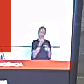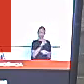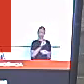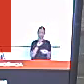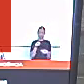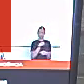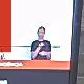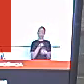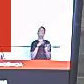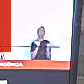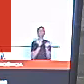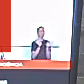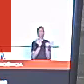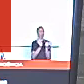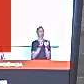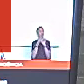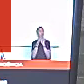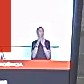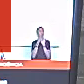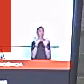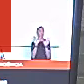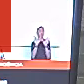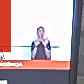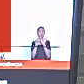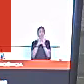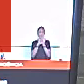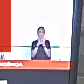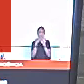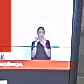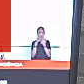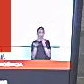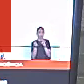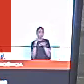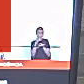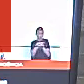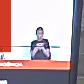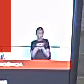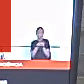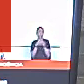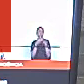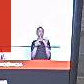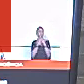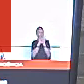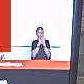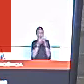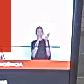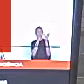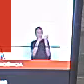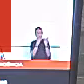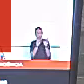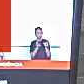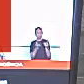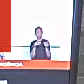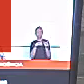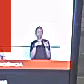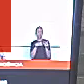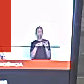é a Lei Brasileira de Inclusão define muito claramente a questão da inclusão. E